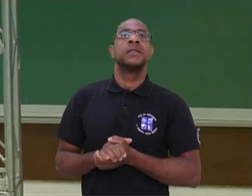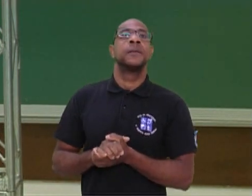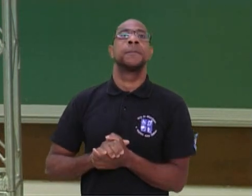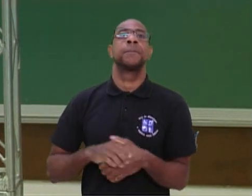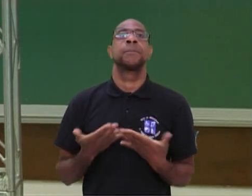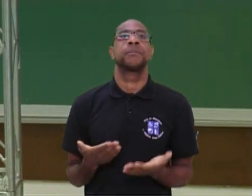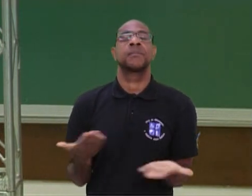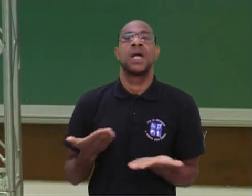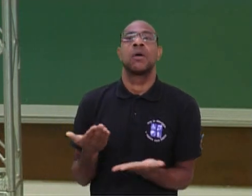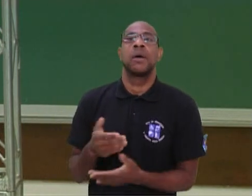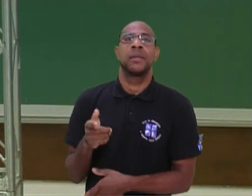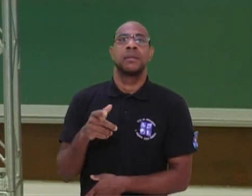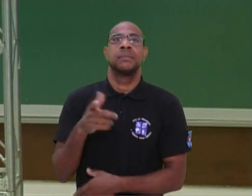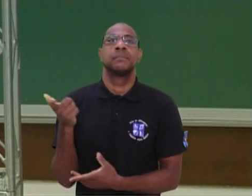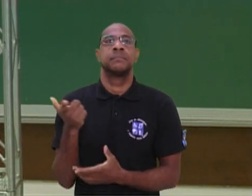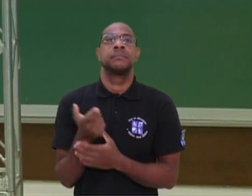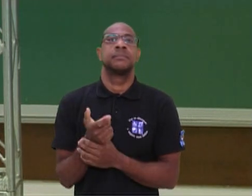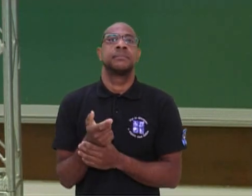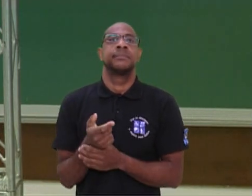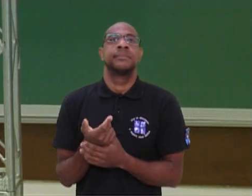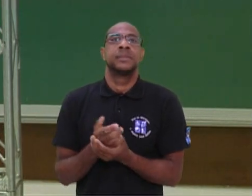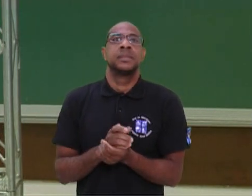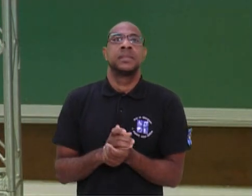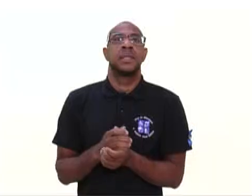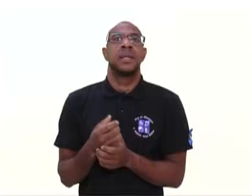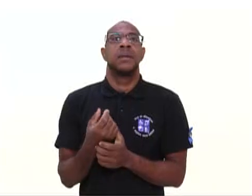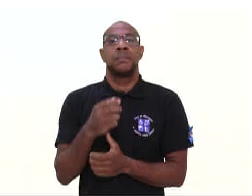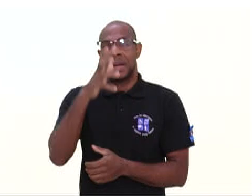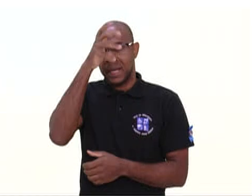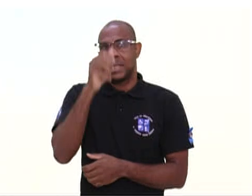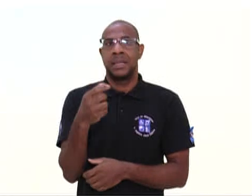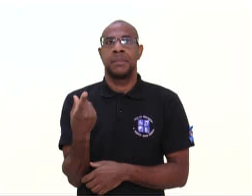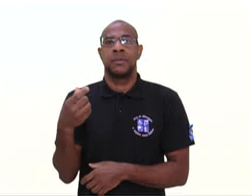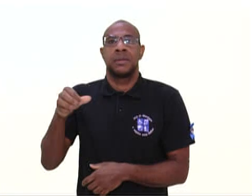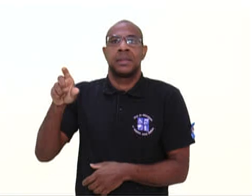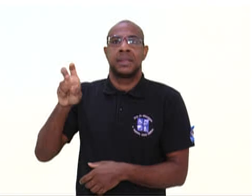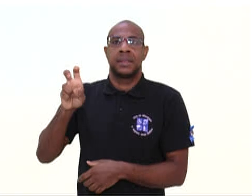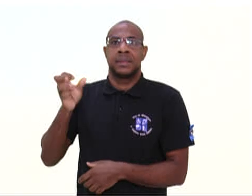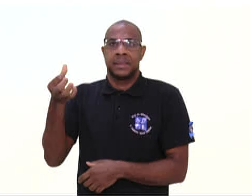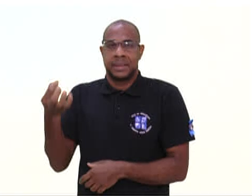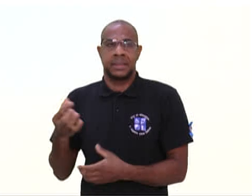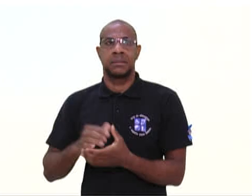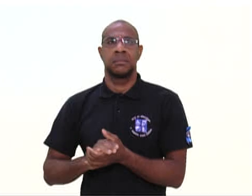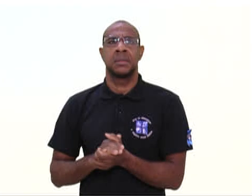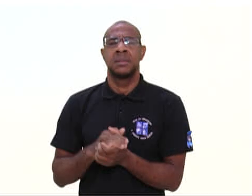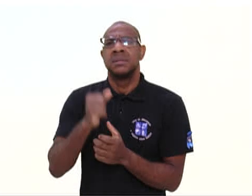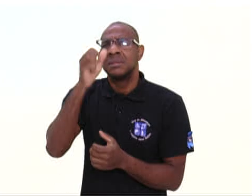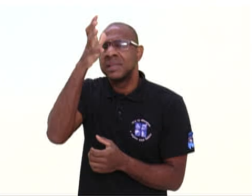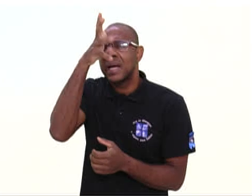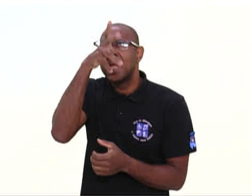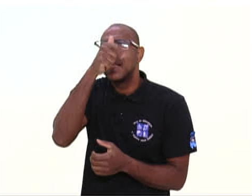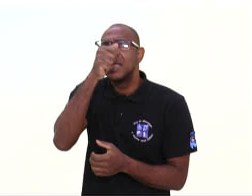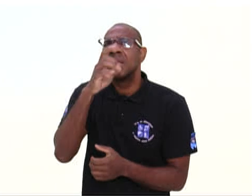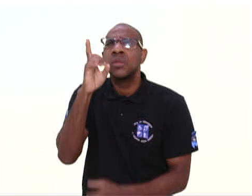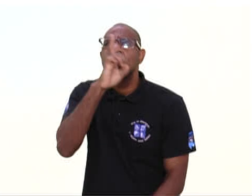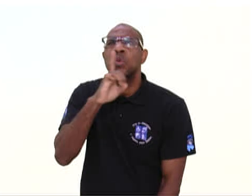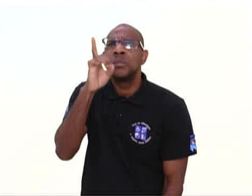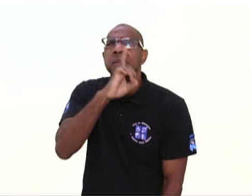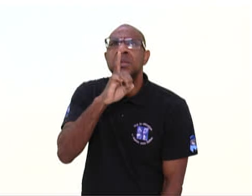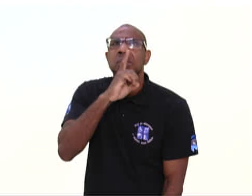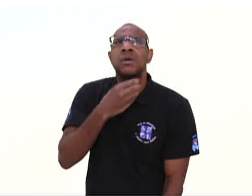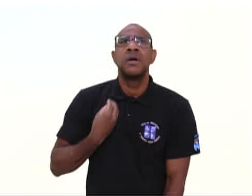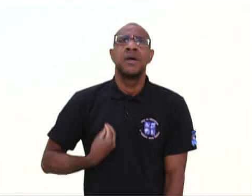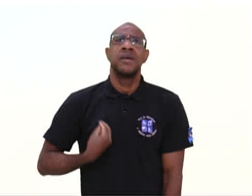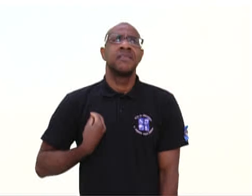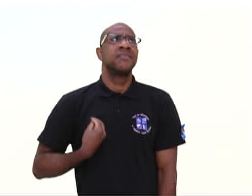agora entrar em Clarice Lispector, Uma Galinha, 1960. Era uma galinha de domingo, ainda viva porque não passava